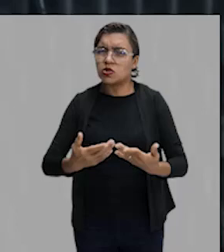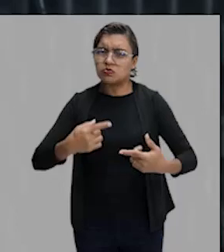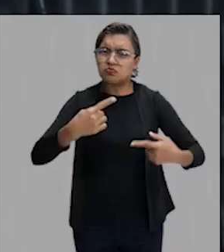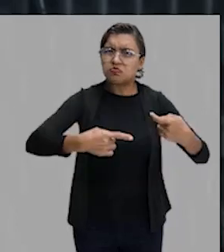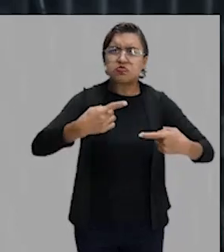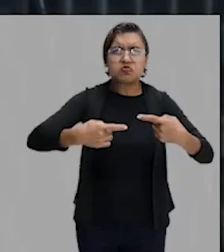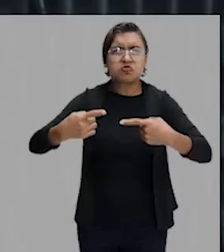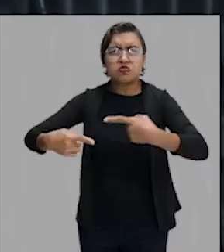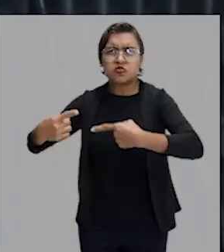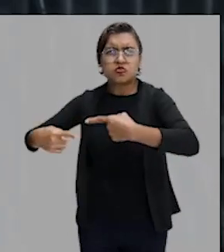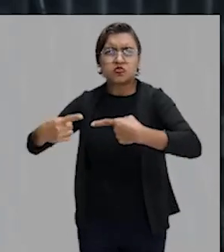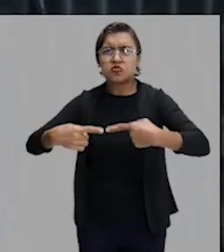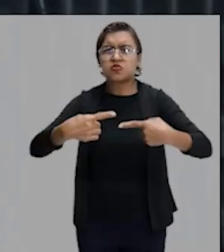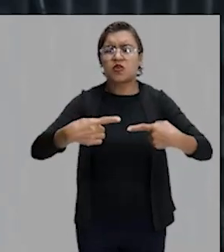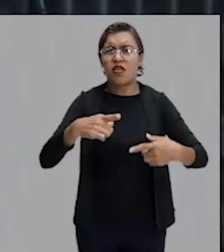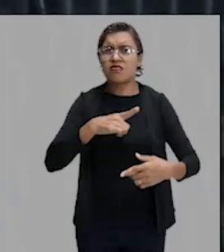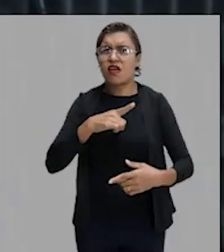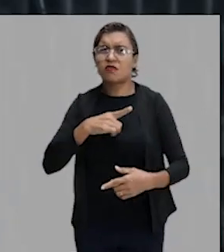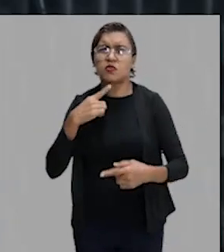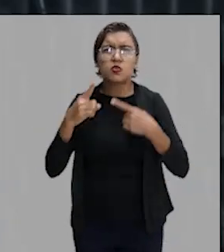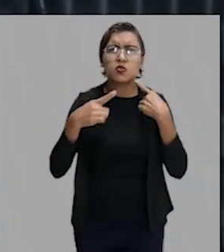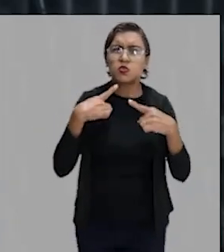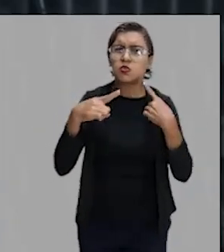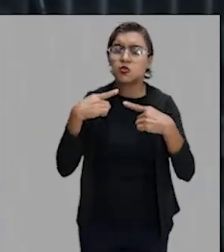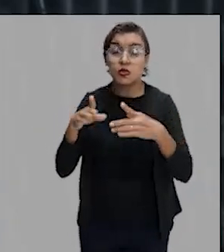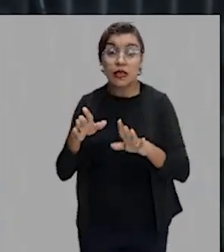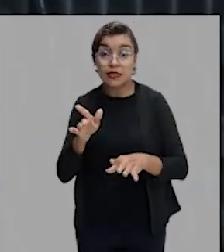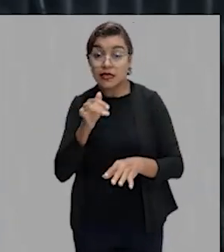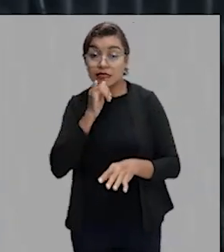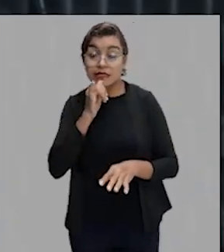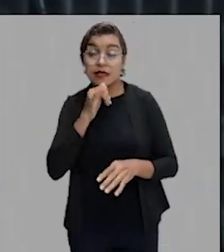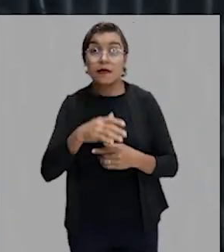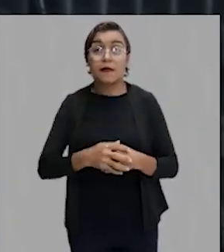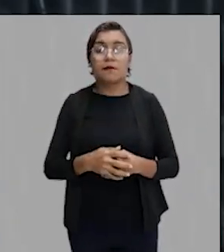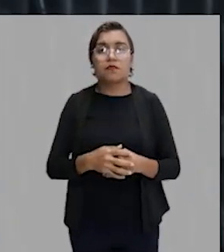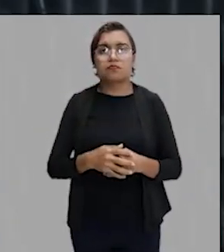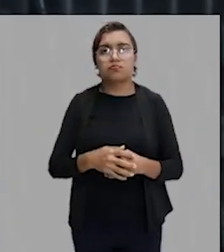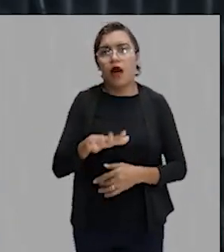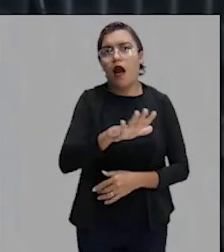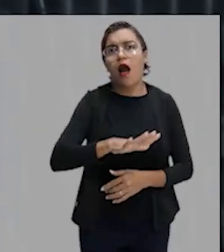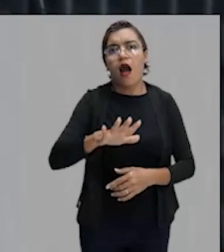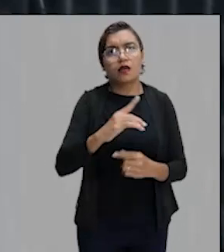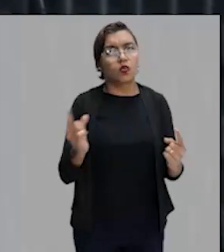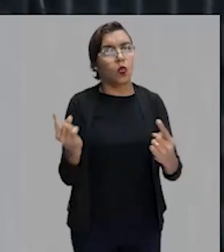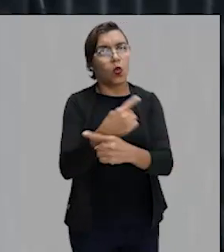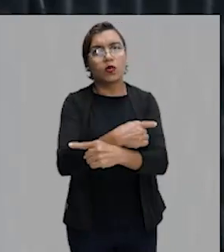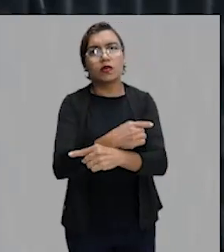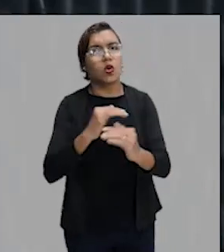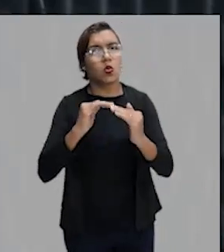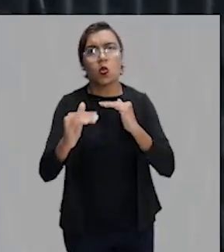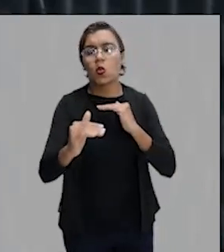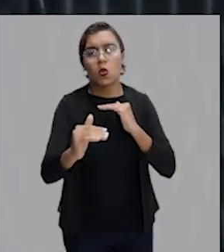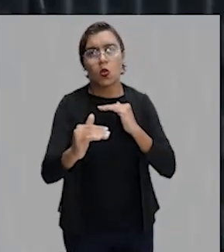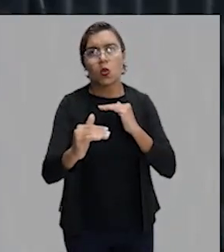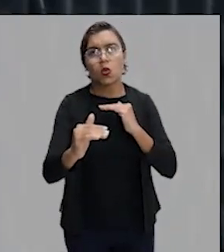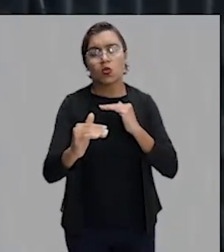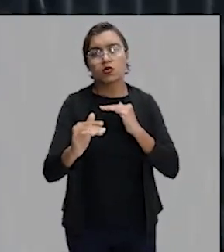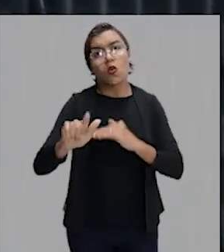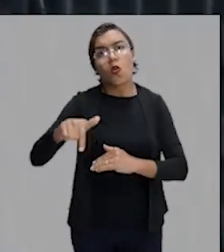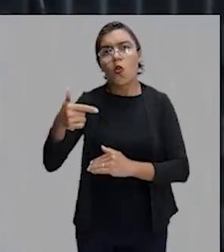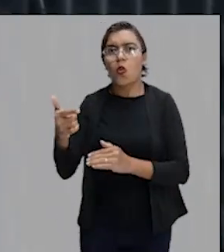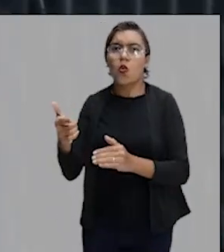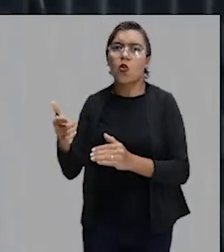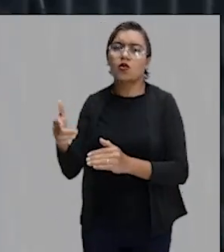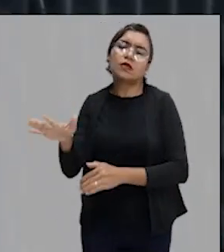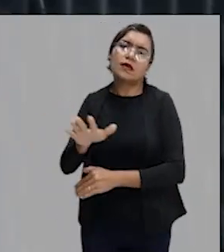isso, né? Então existem alas da sociedade que são completamente contrárias pelos argumentos morais, religiosos, etc. E existem